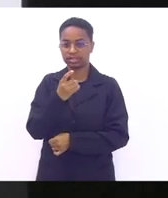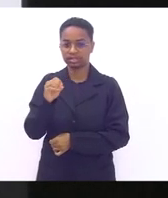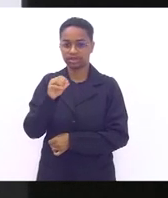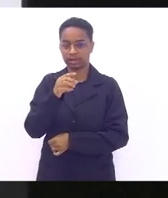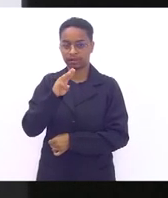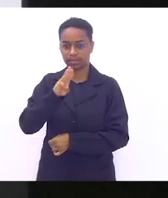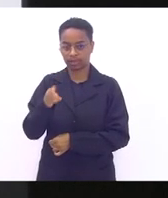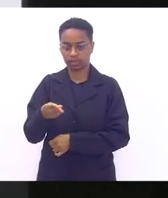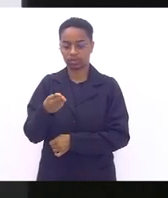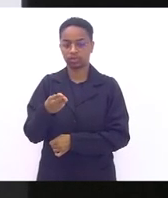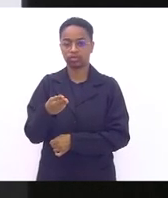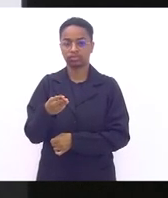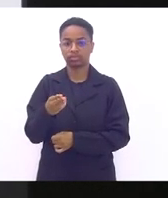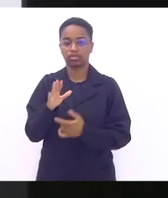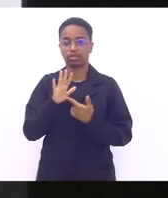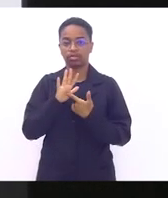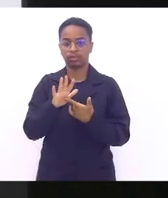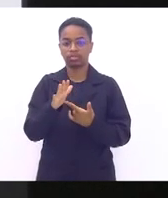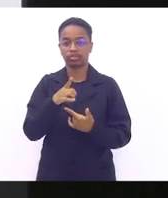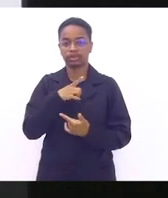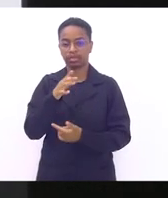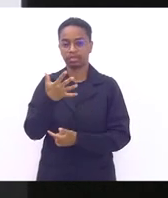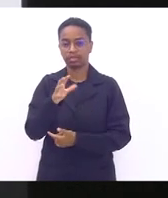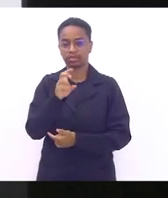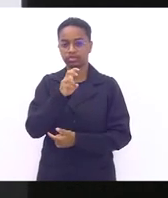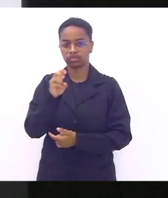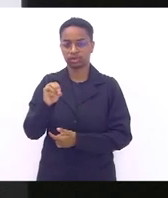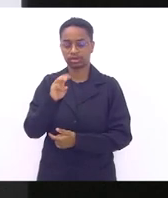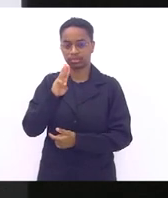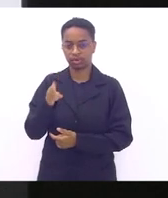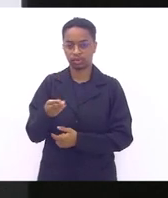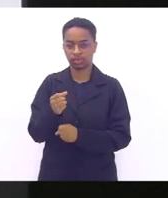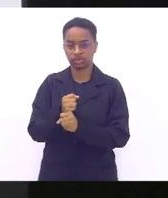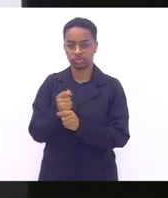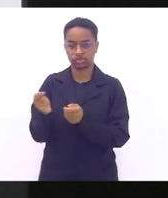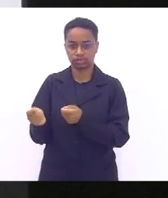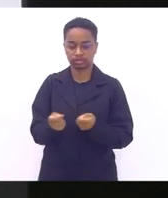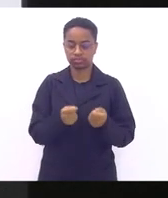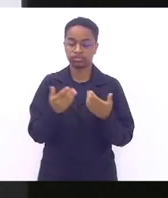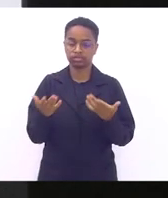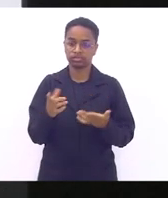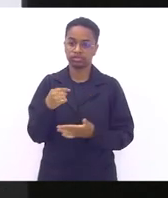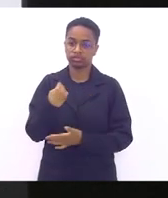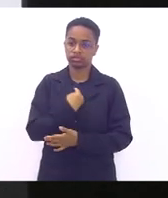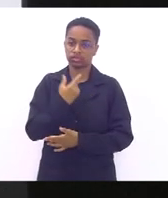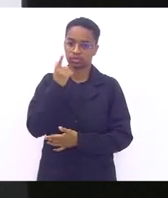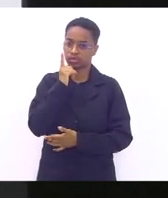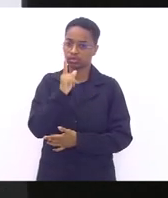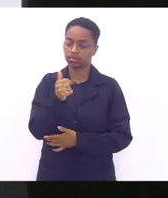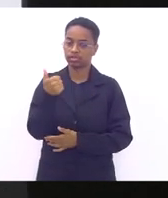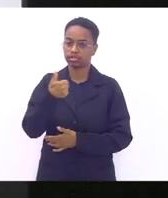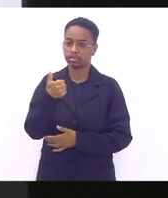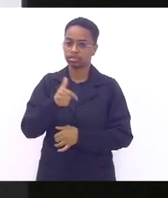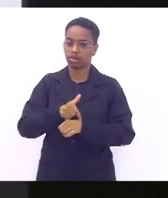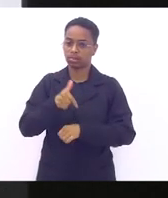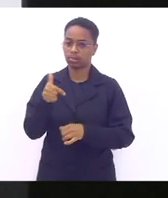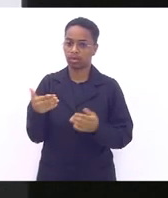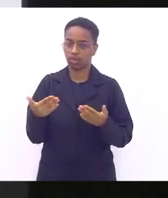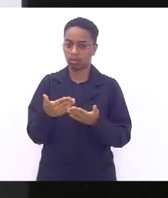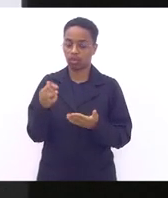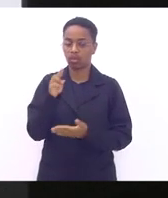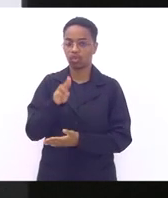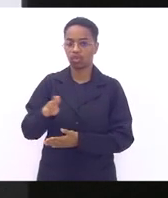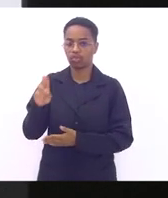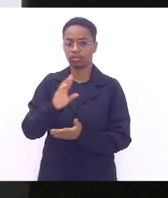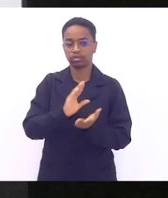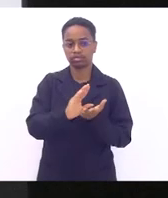recurso dos 246 milhões vai dar uma média de 50 milhões por ano. Então, a gente conseguiu, nesse primeiro momento, aplicar o